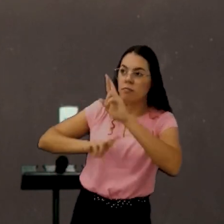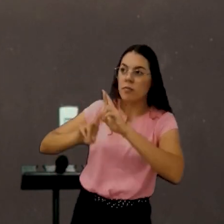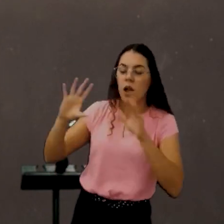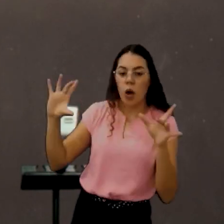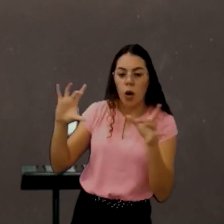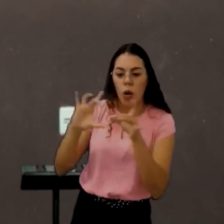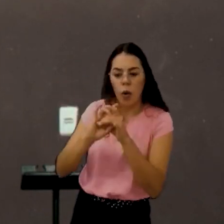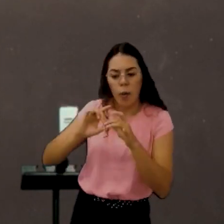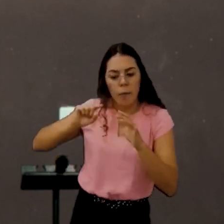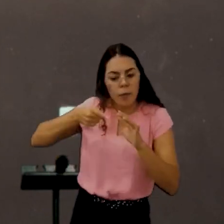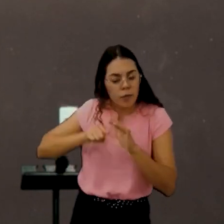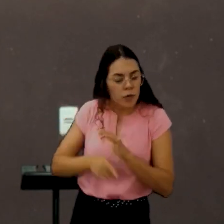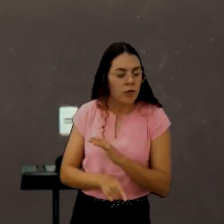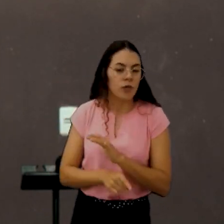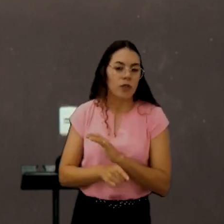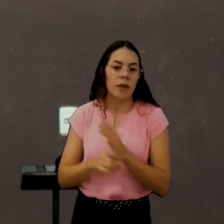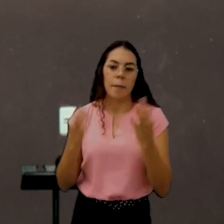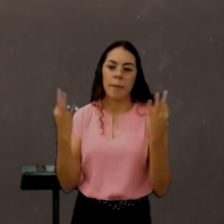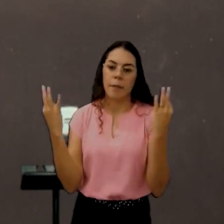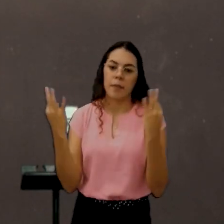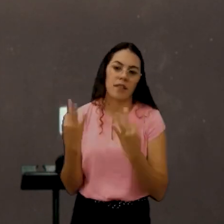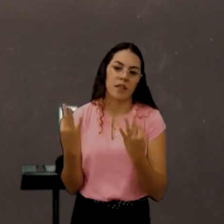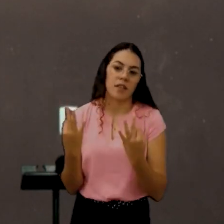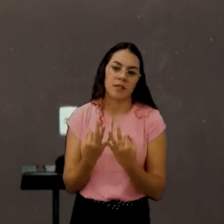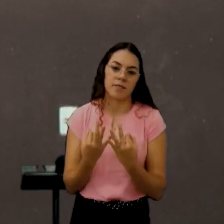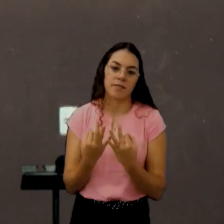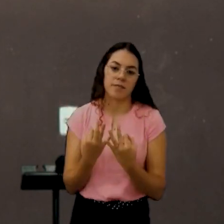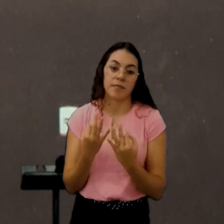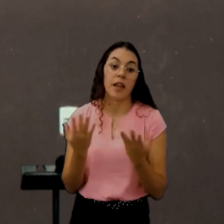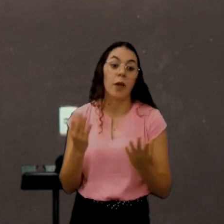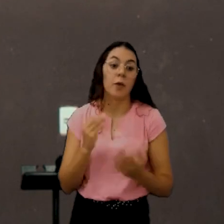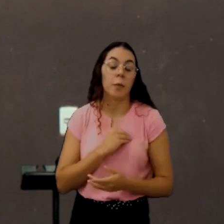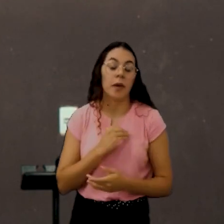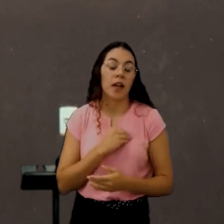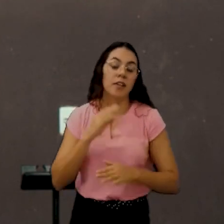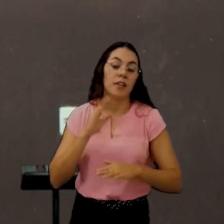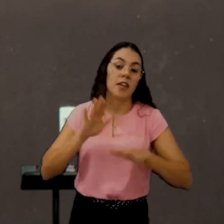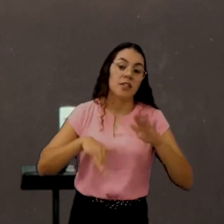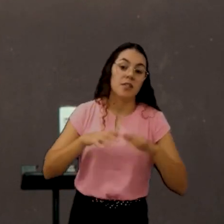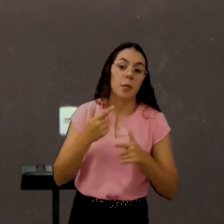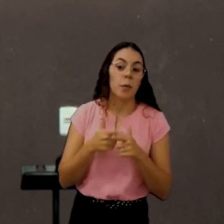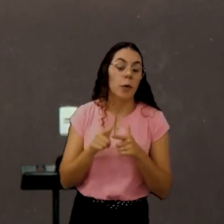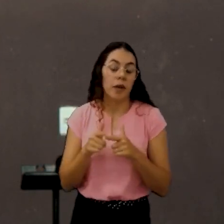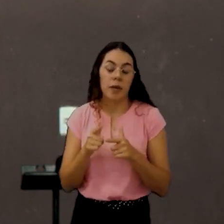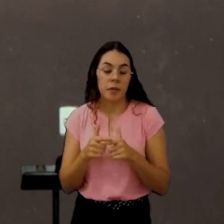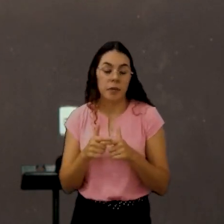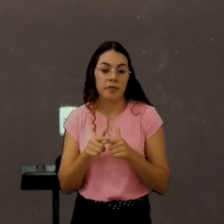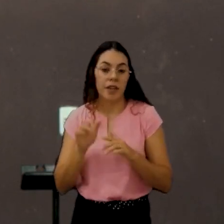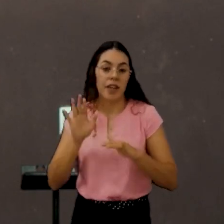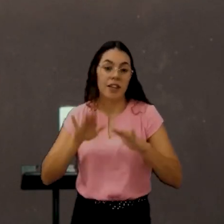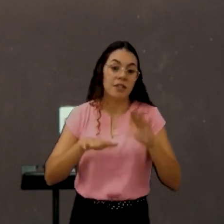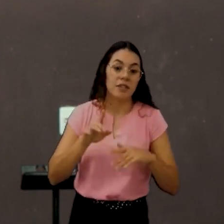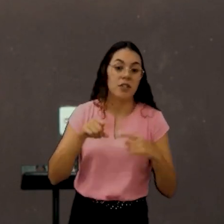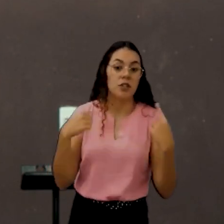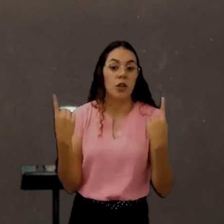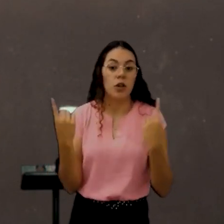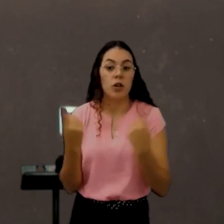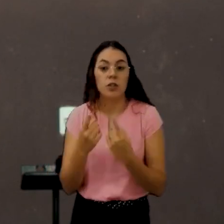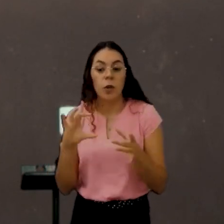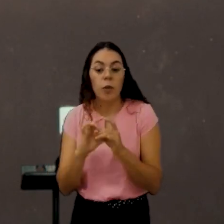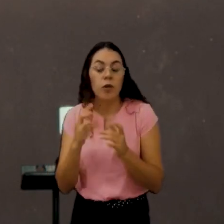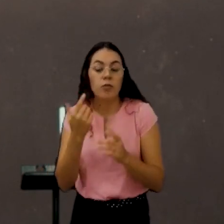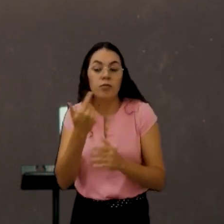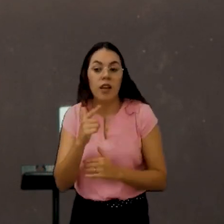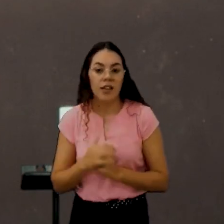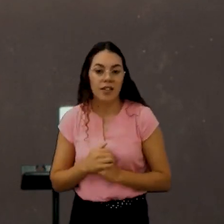e perfeita entre nós. Qual é o pecado que muitas vezes, qual é o problema que muitas vezes eu e você não temos comunhão?